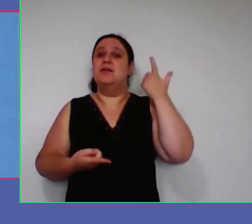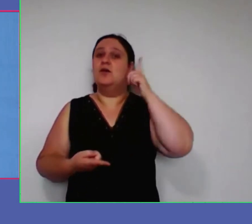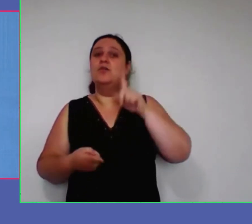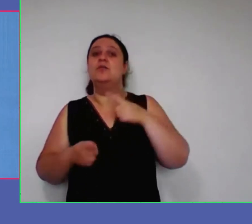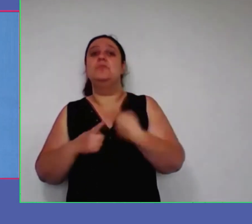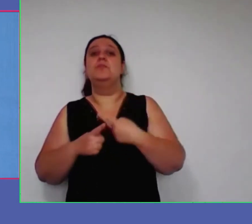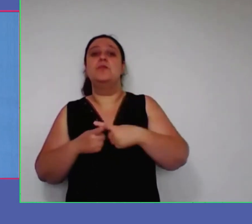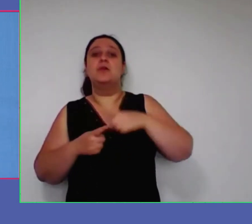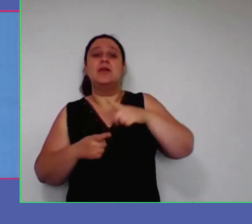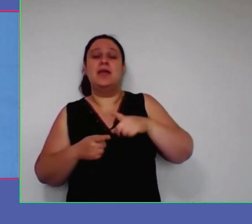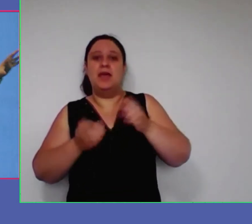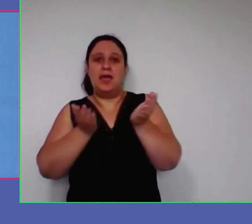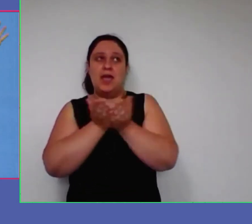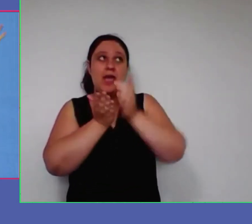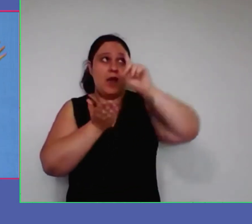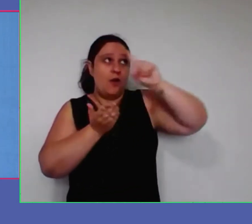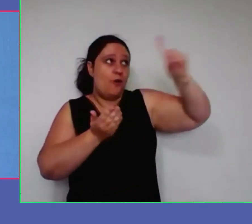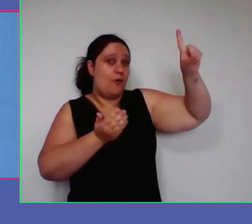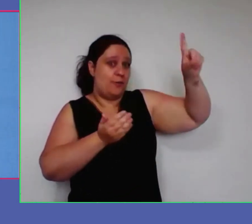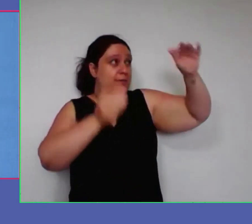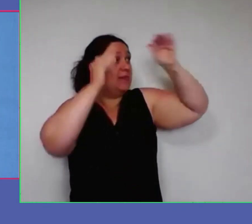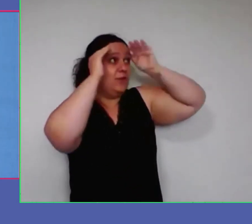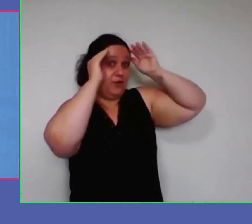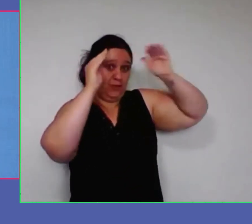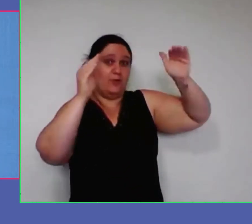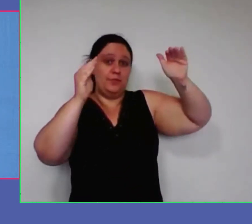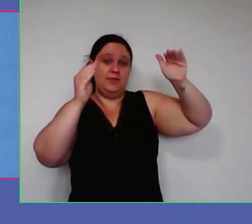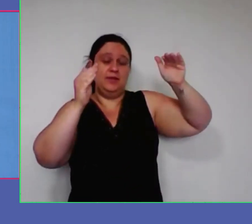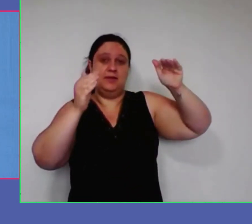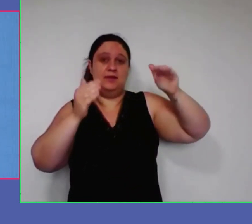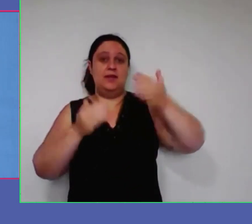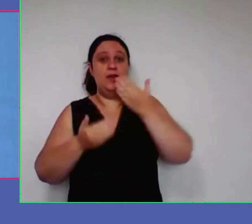palavra, estamos alimentando as multidões.